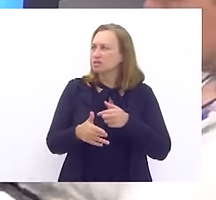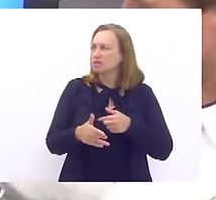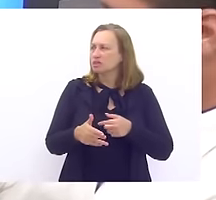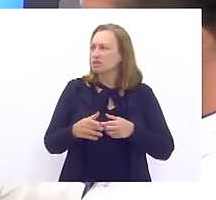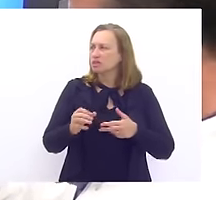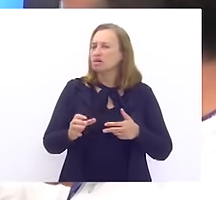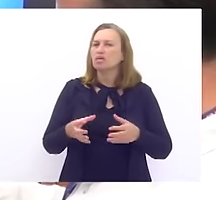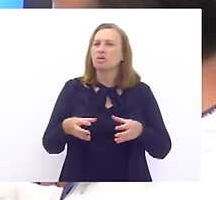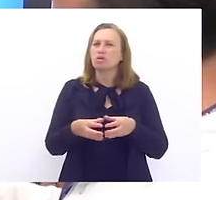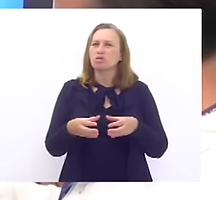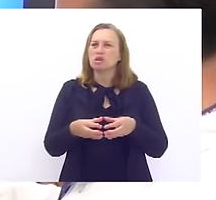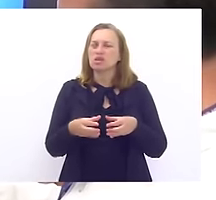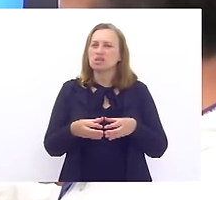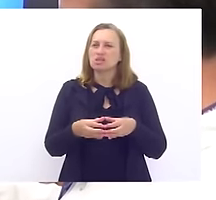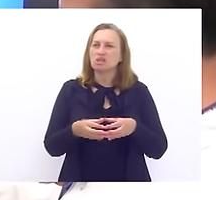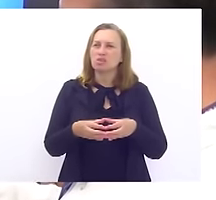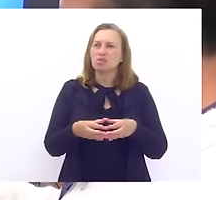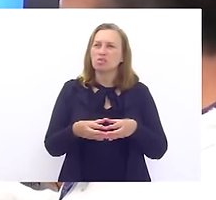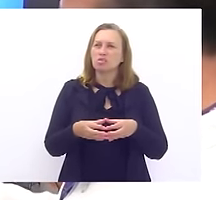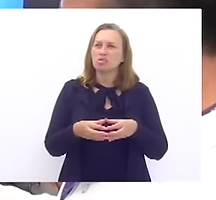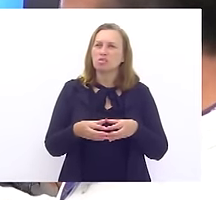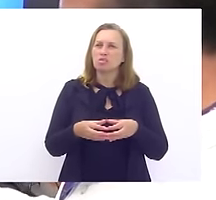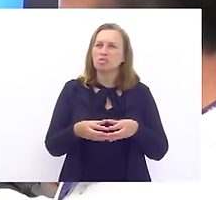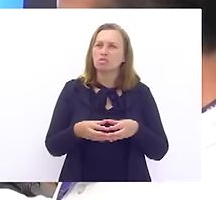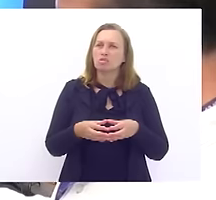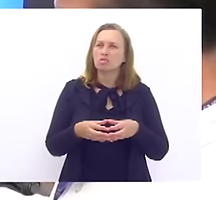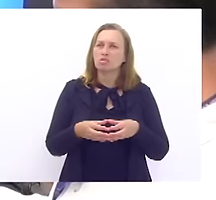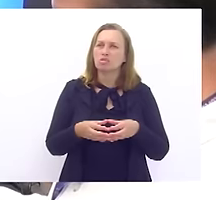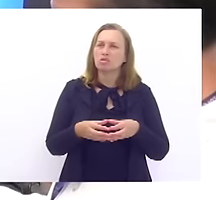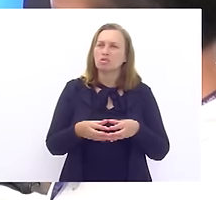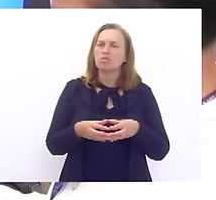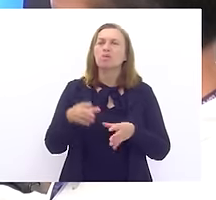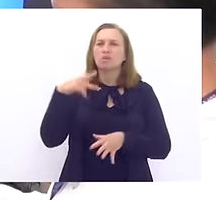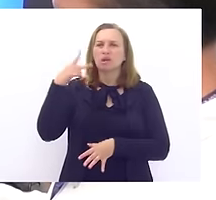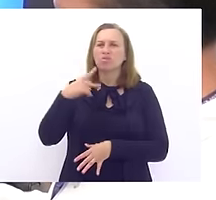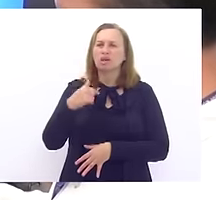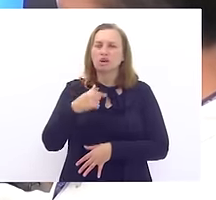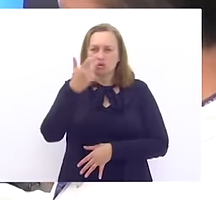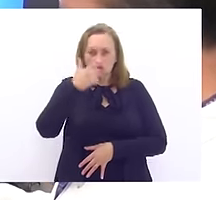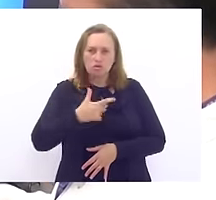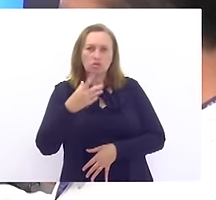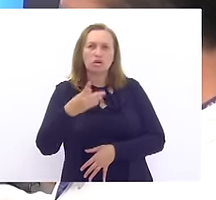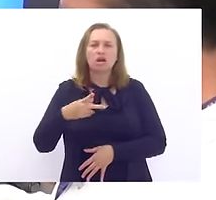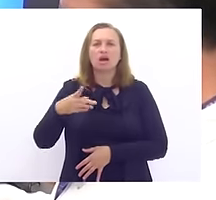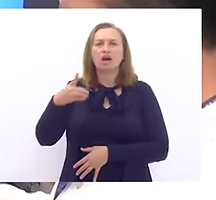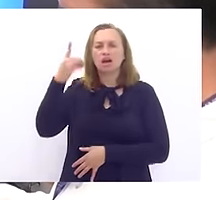da comissão parlamentar seu advogado né sou advogada